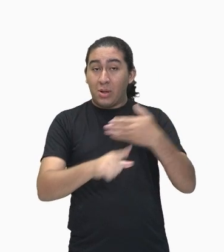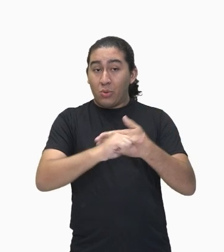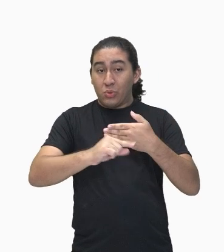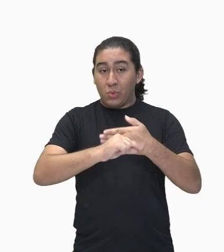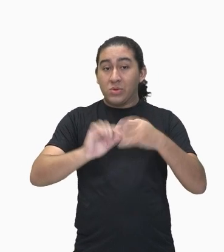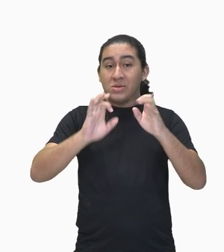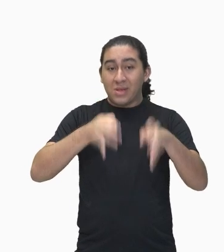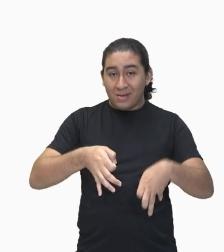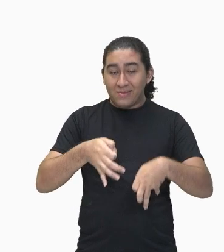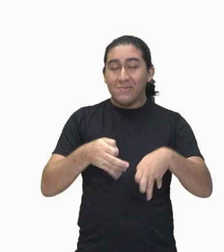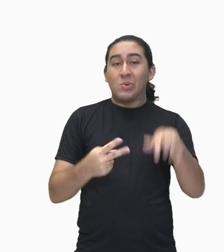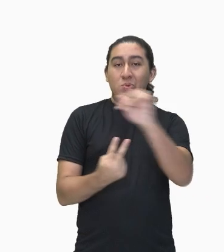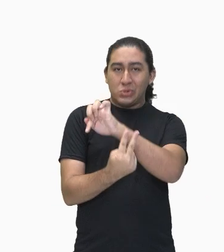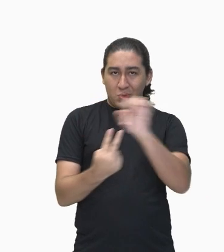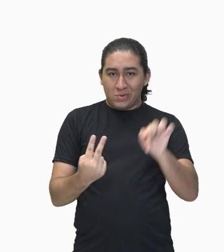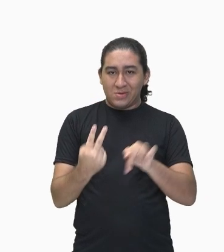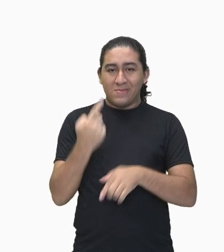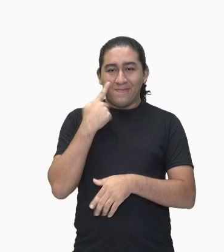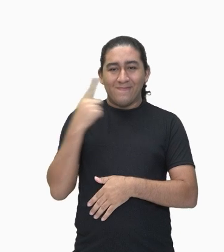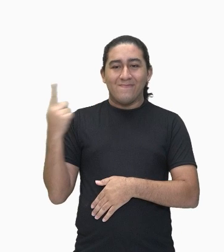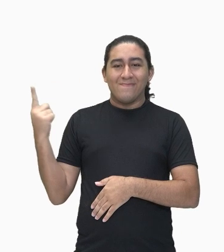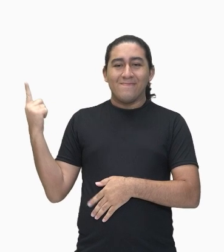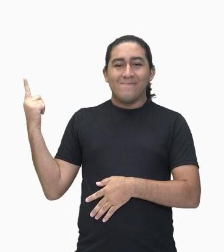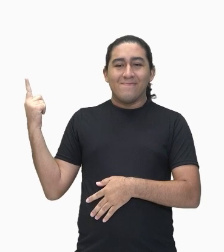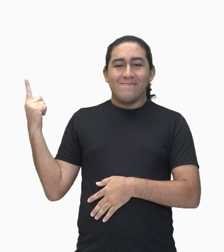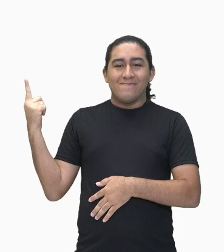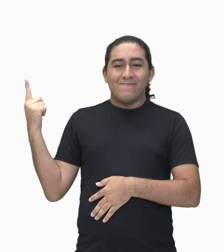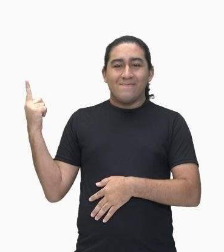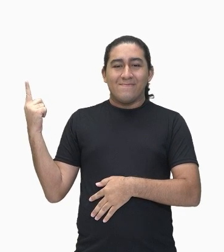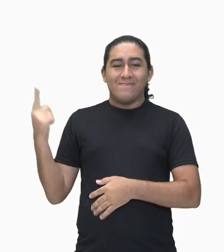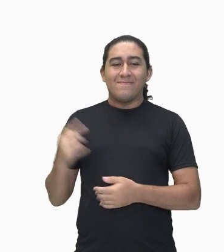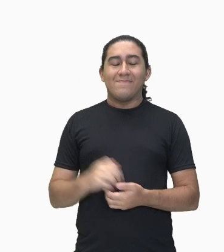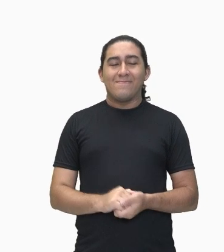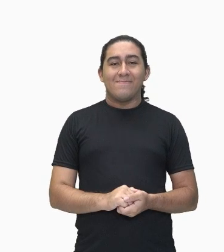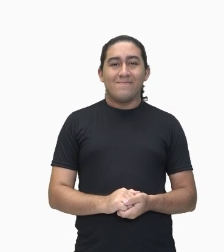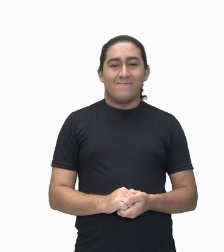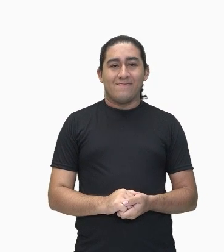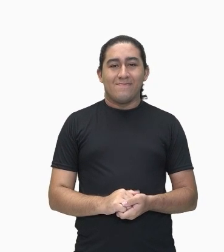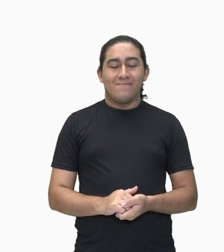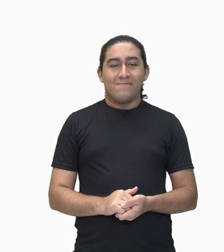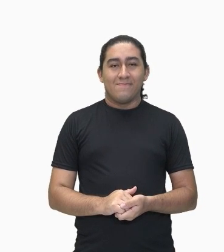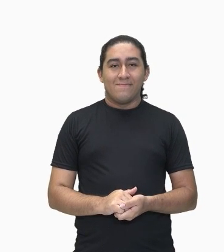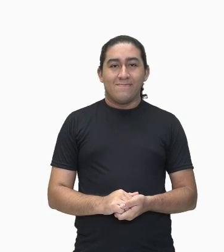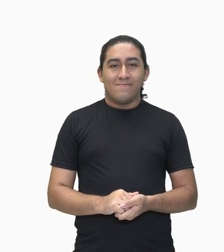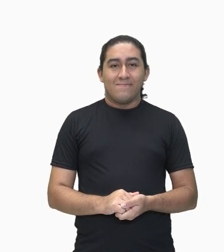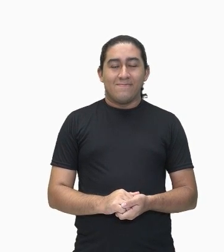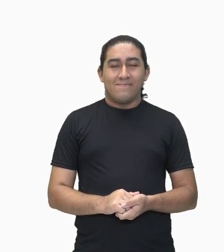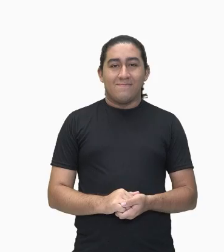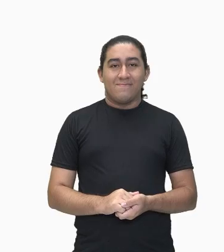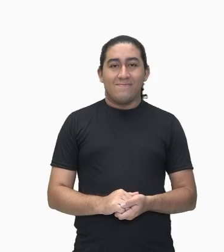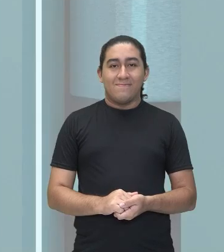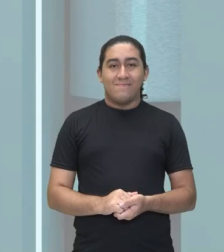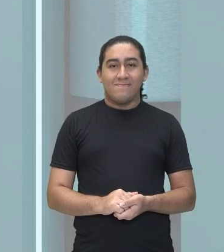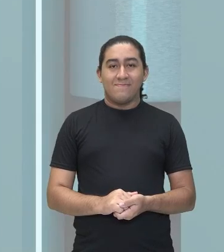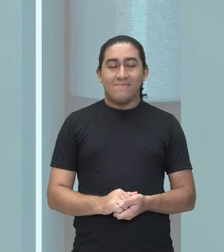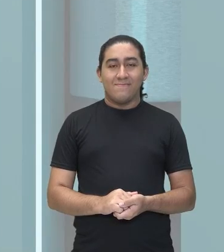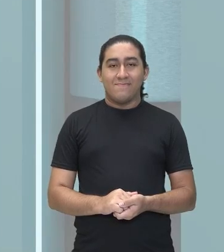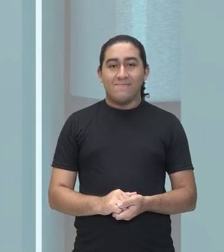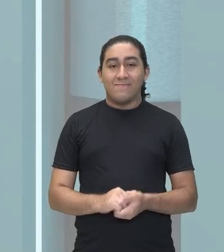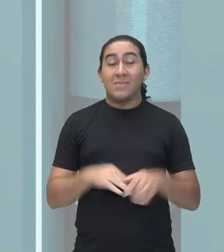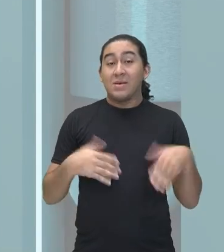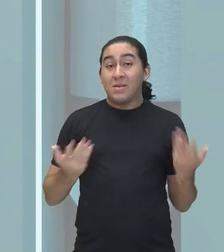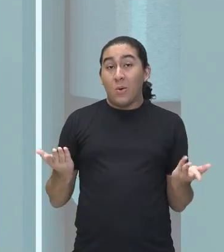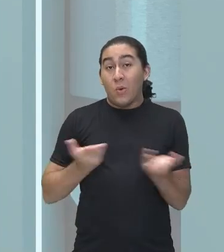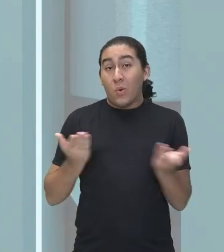Árcades, tanto Cláudio Manuel da Costa quanto também Tomás Antônio Gonzaga. Então, hoje nós